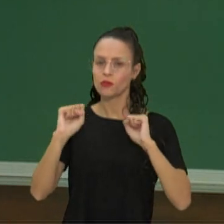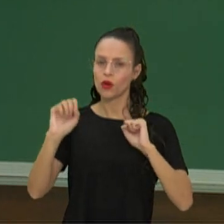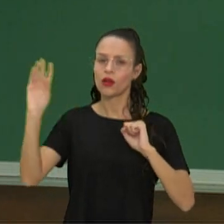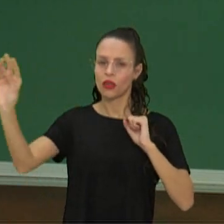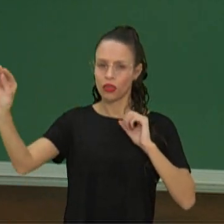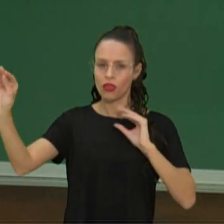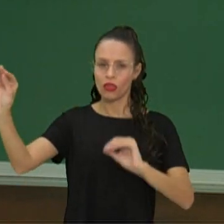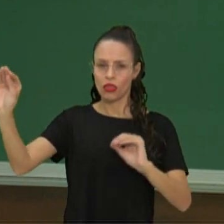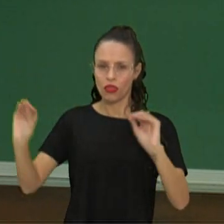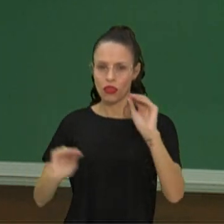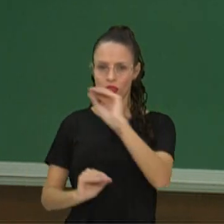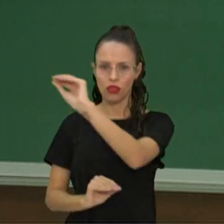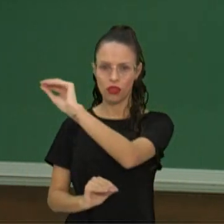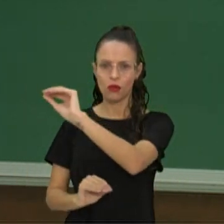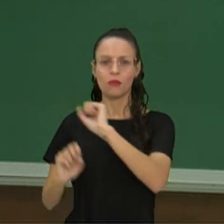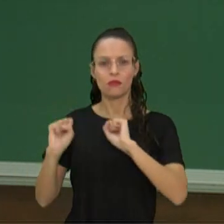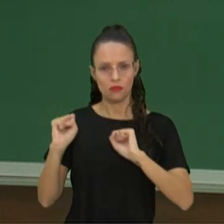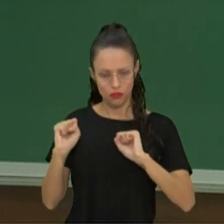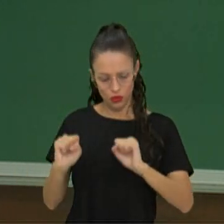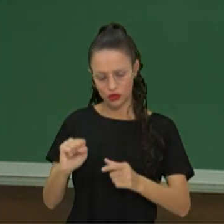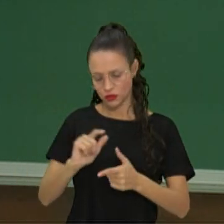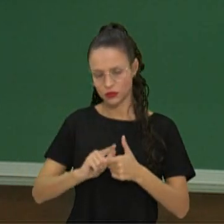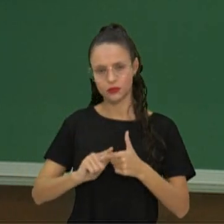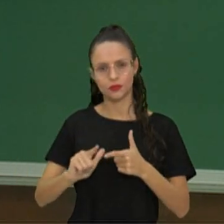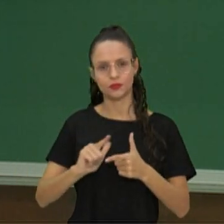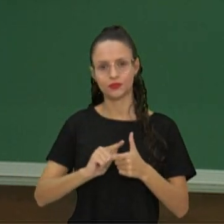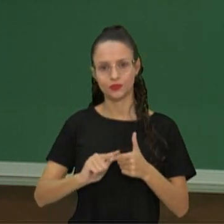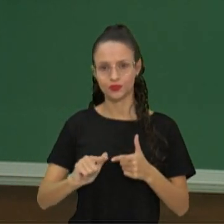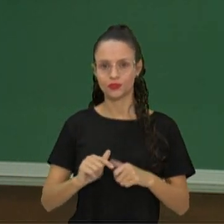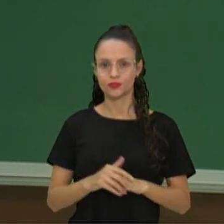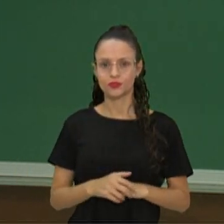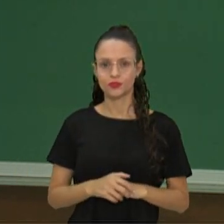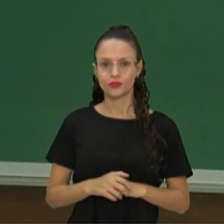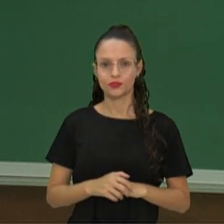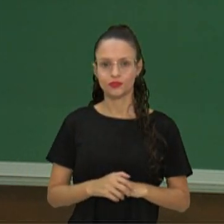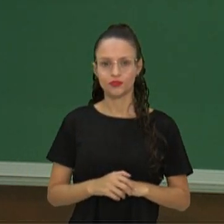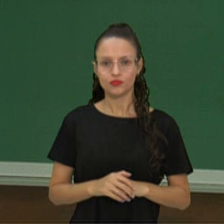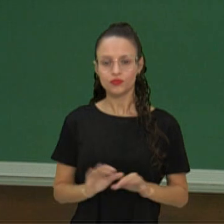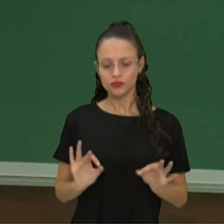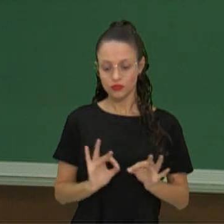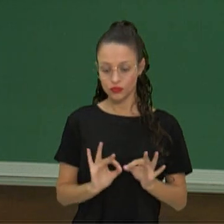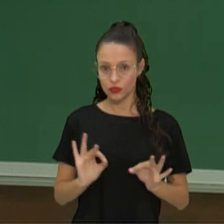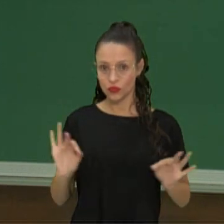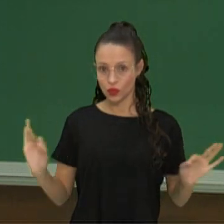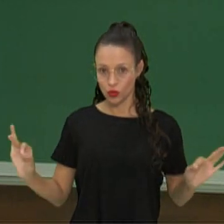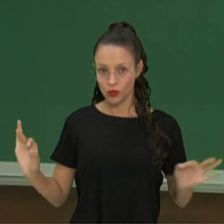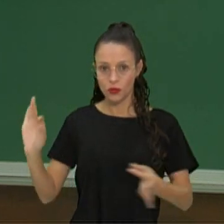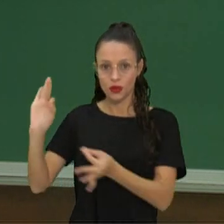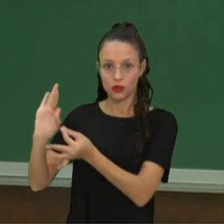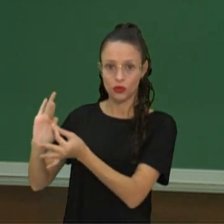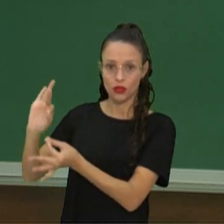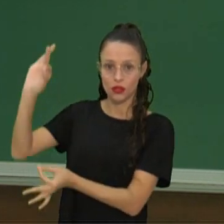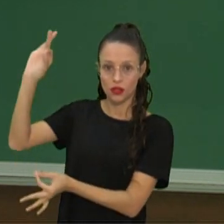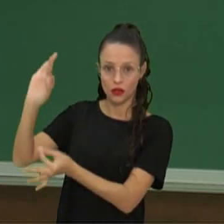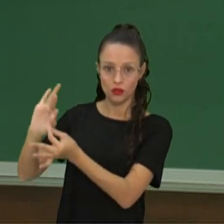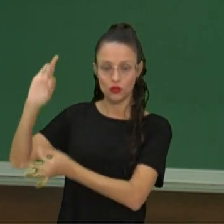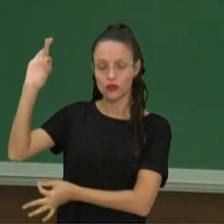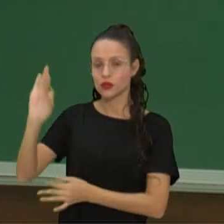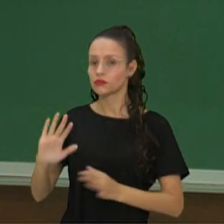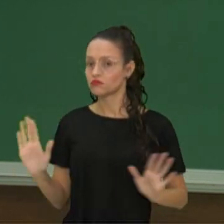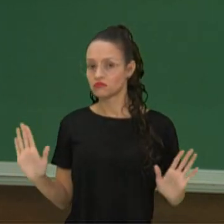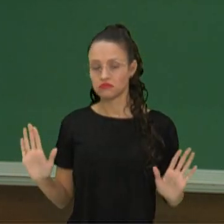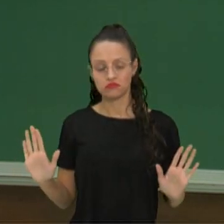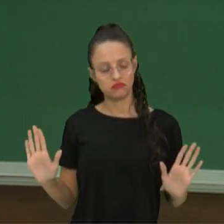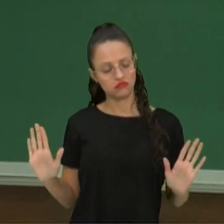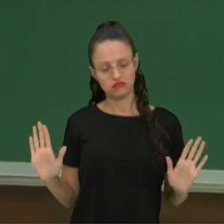colocar o 3x menos 5 aqui embaixo e o 2x mais 10 ali em cima. E a diferença entre comprimento e largura, professor? Não tem. Tá? Como eu estou falando de um